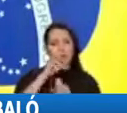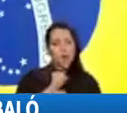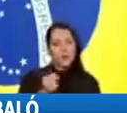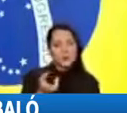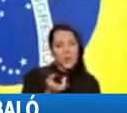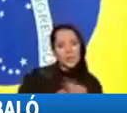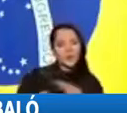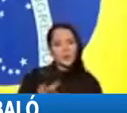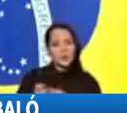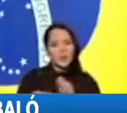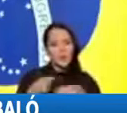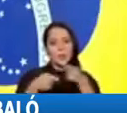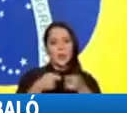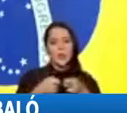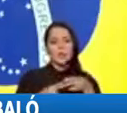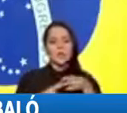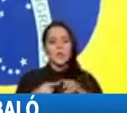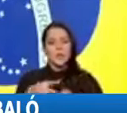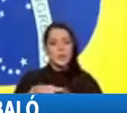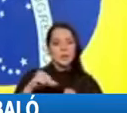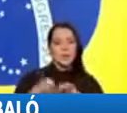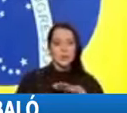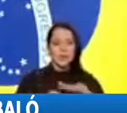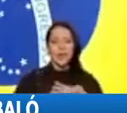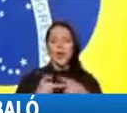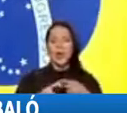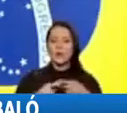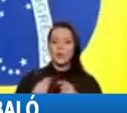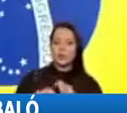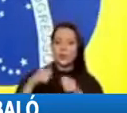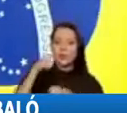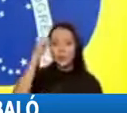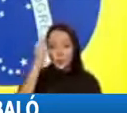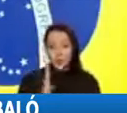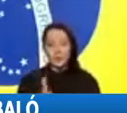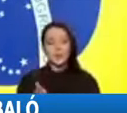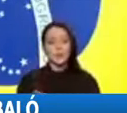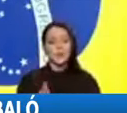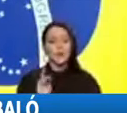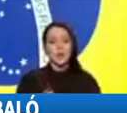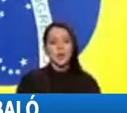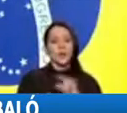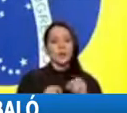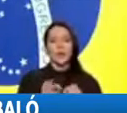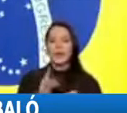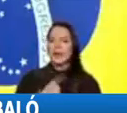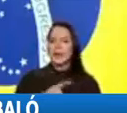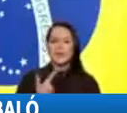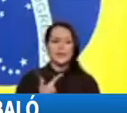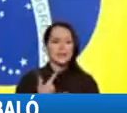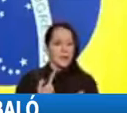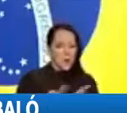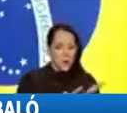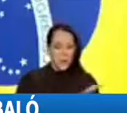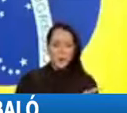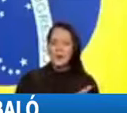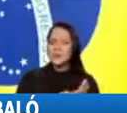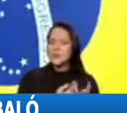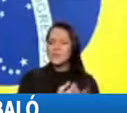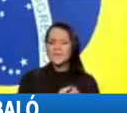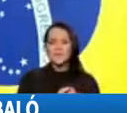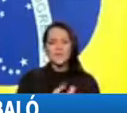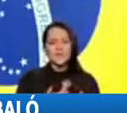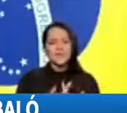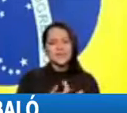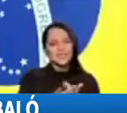nossas relações económicas e empresariais que o Brasil trata-se na verdade de uma agenda extensa mais